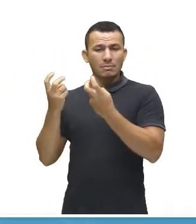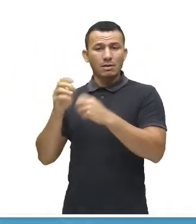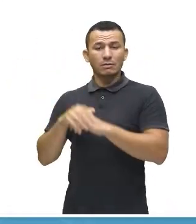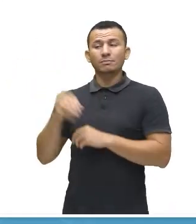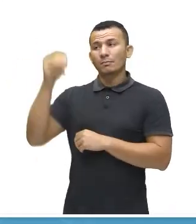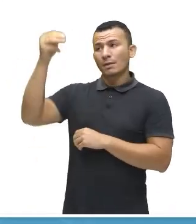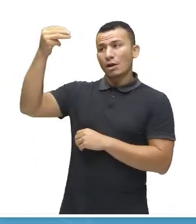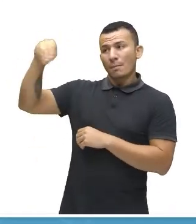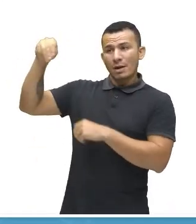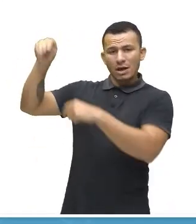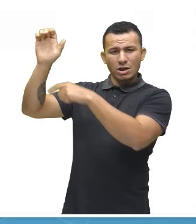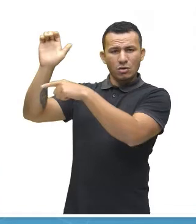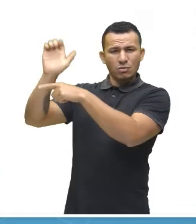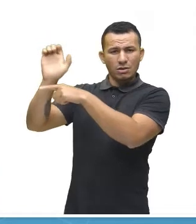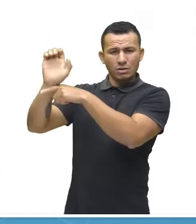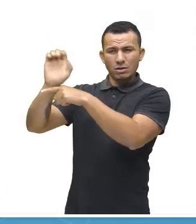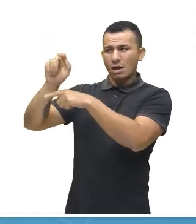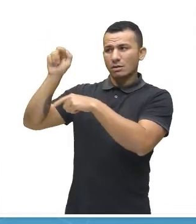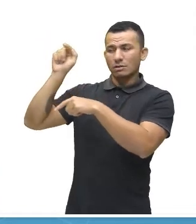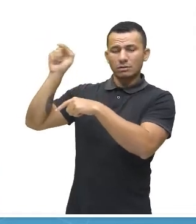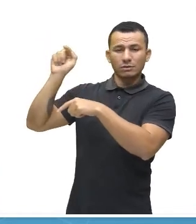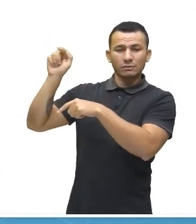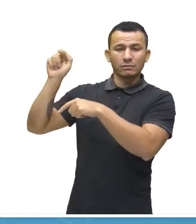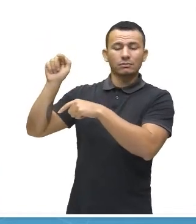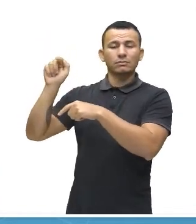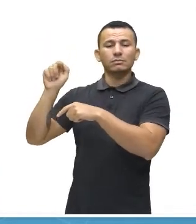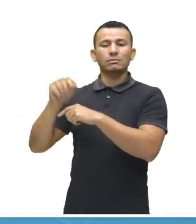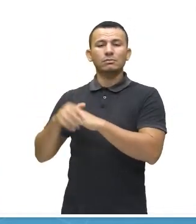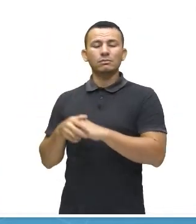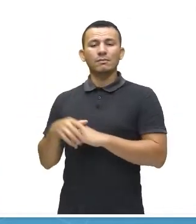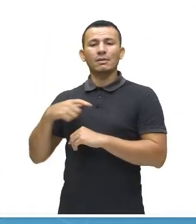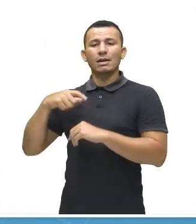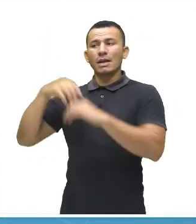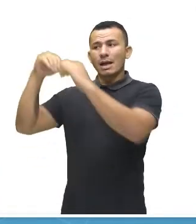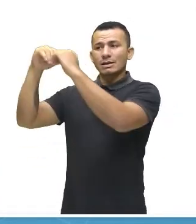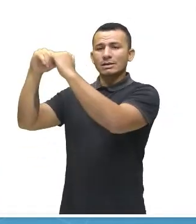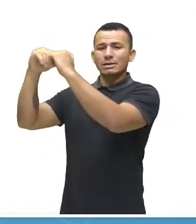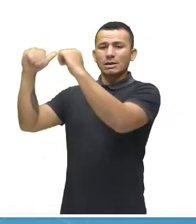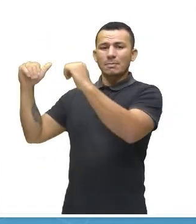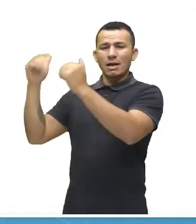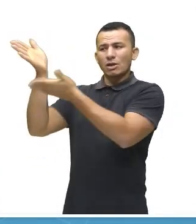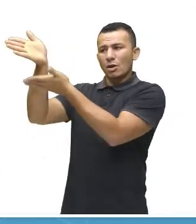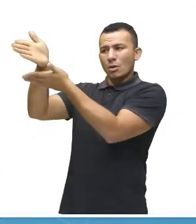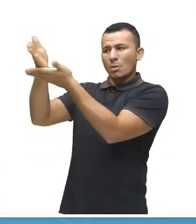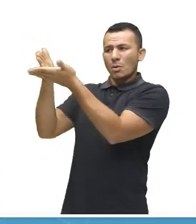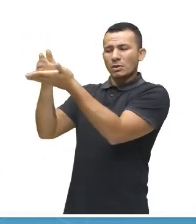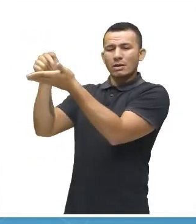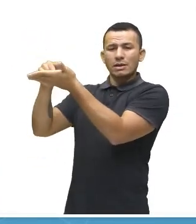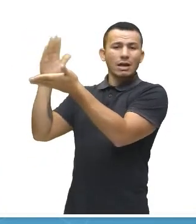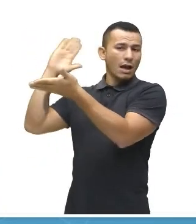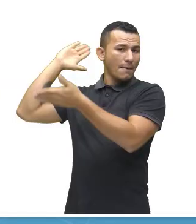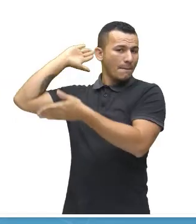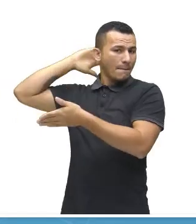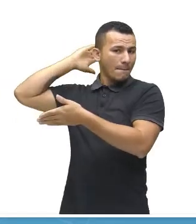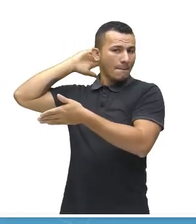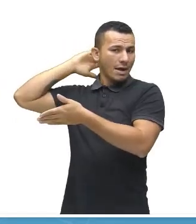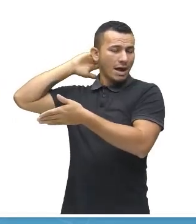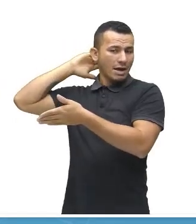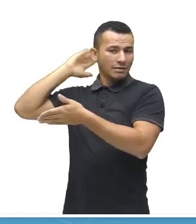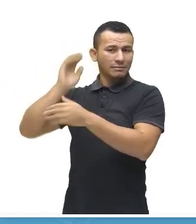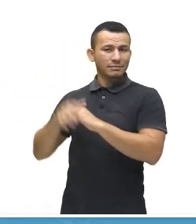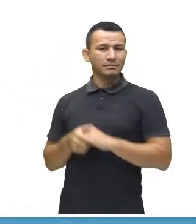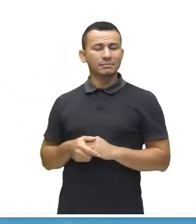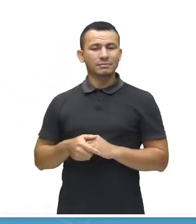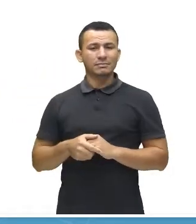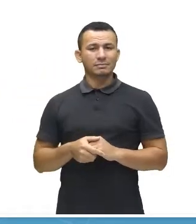do Maranhão tem essa divisa aqui, né, com o Pará. Qual a